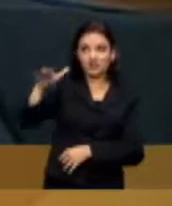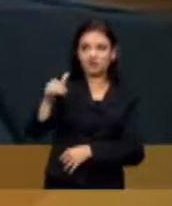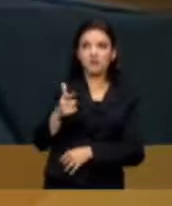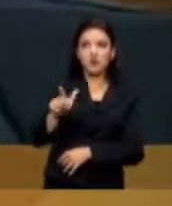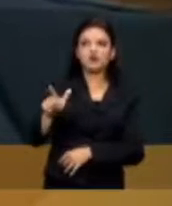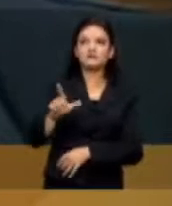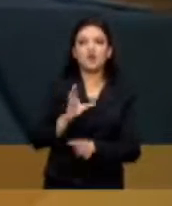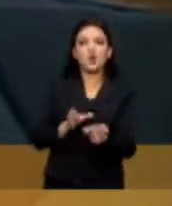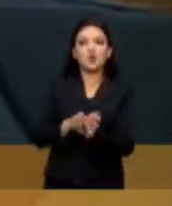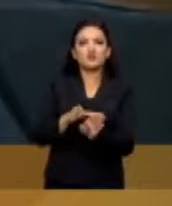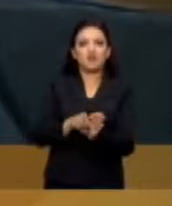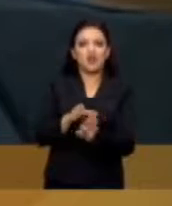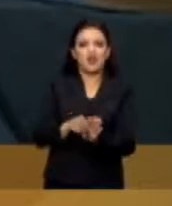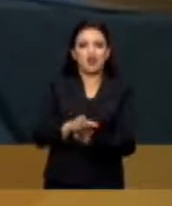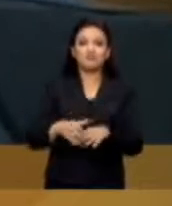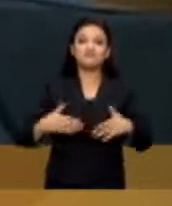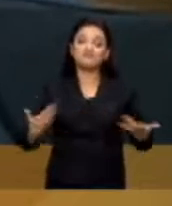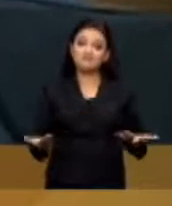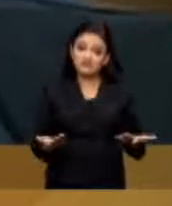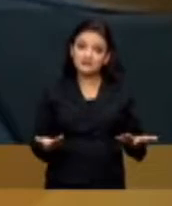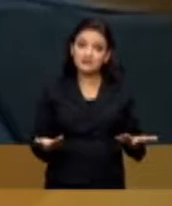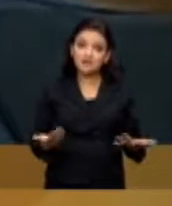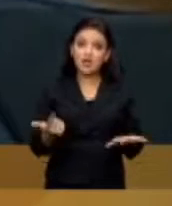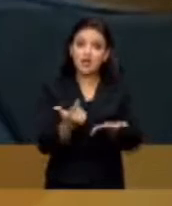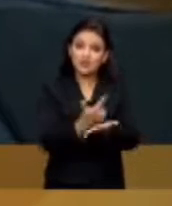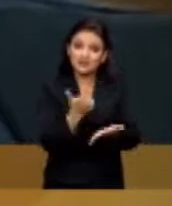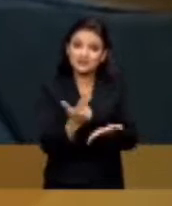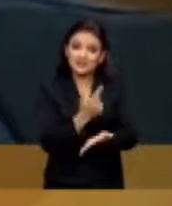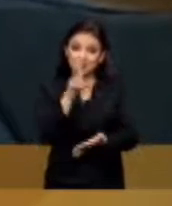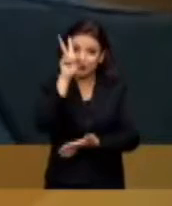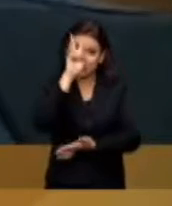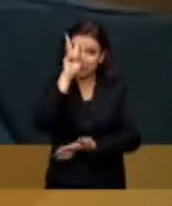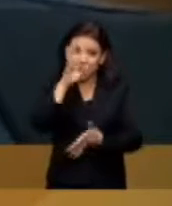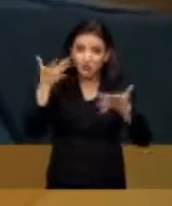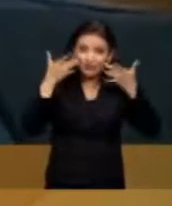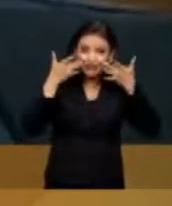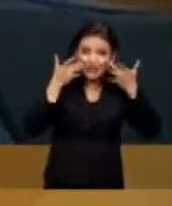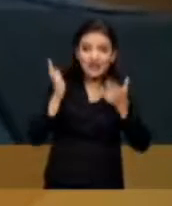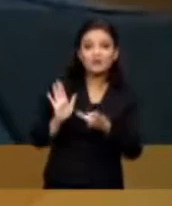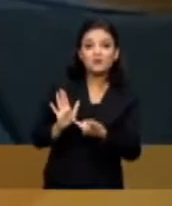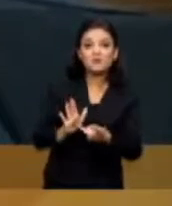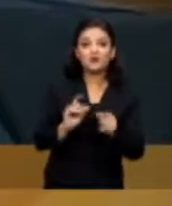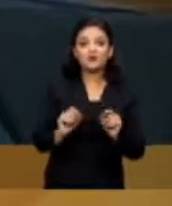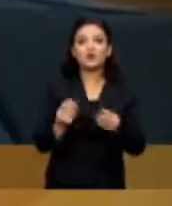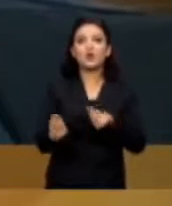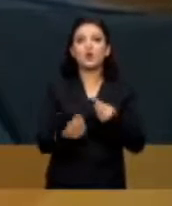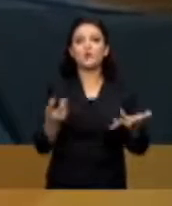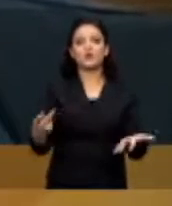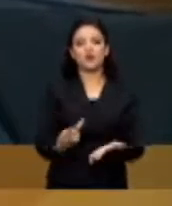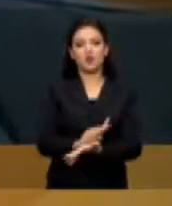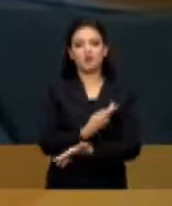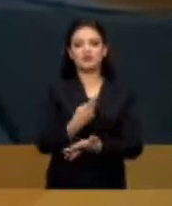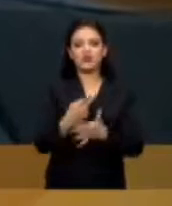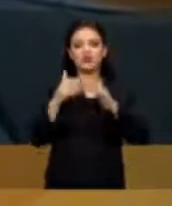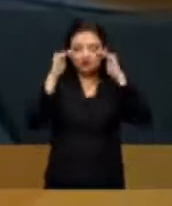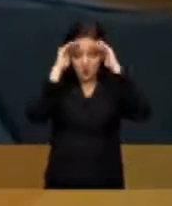uma demonstração na literatura, no teatro, de como se dá a submissão